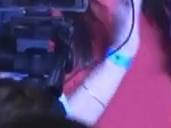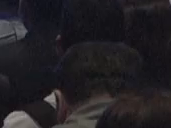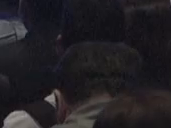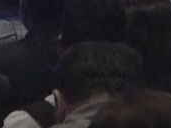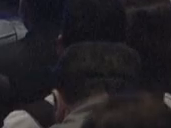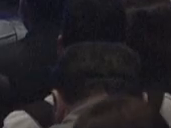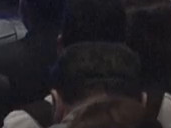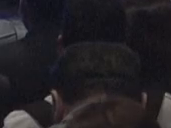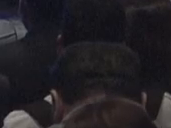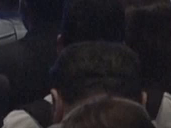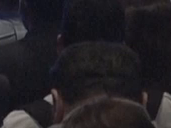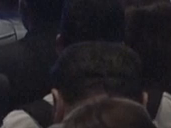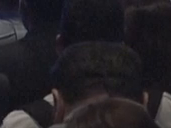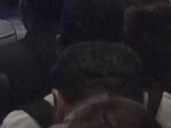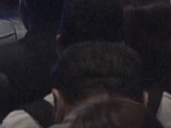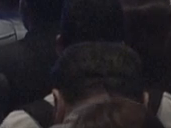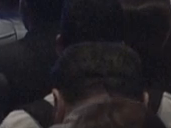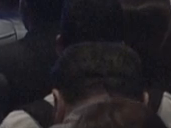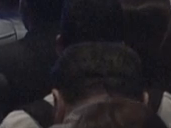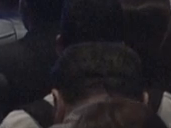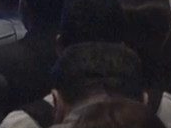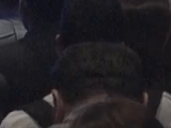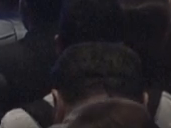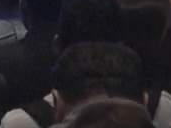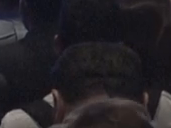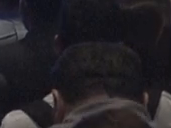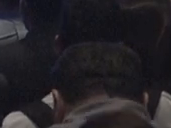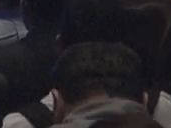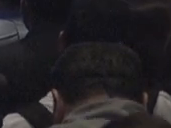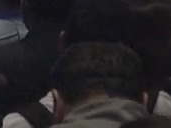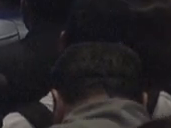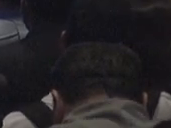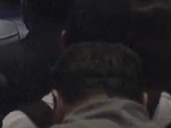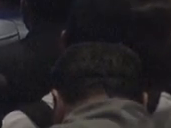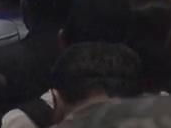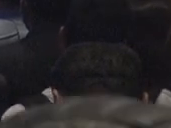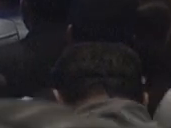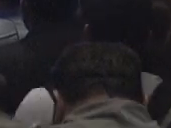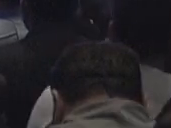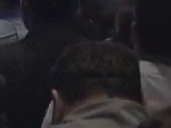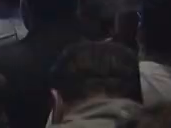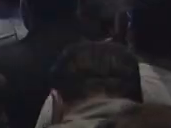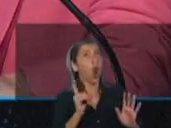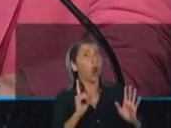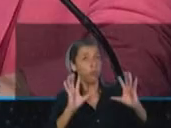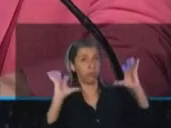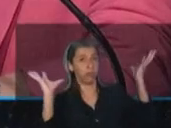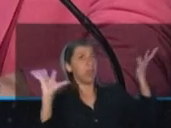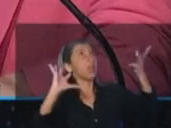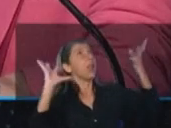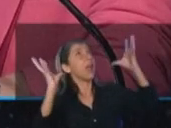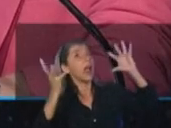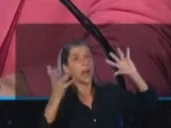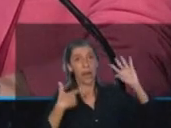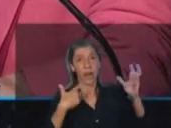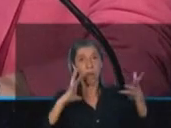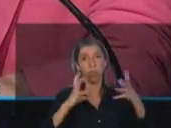o economista publicou vários livros mas foi acusado de plagiar parágrafos inteiros em algumas obras solteiro e